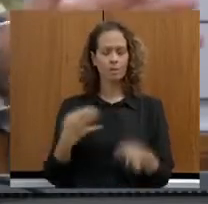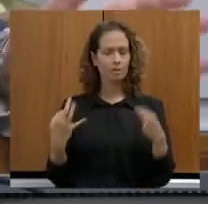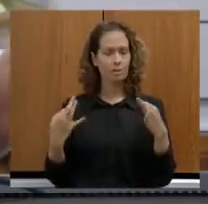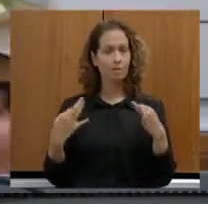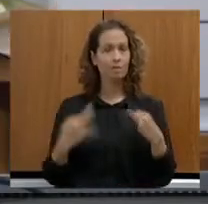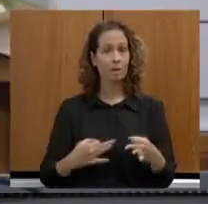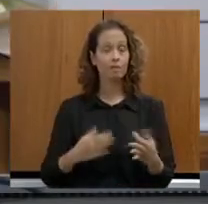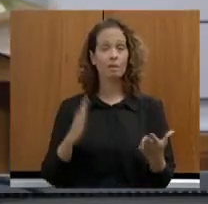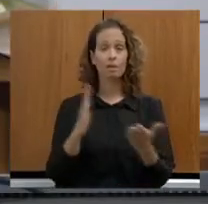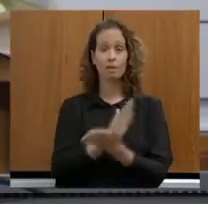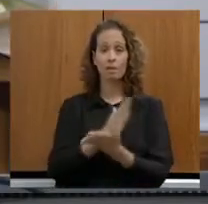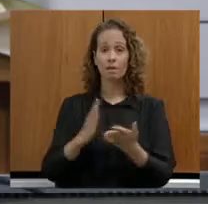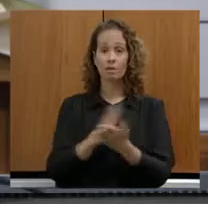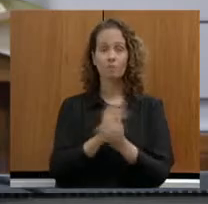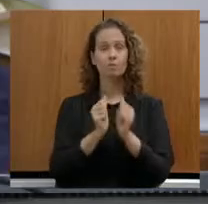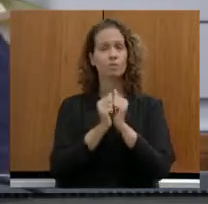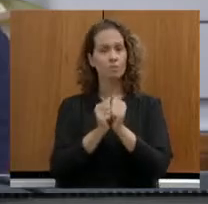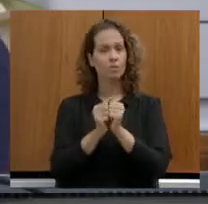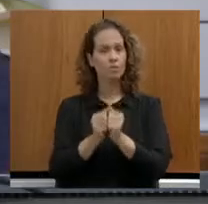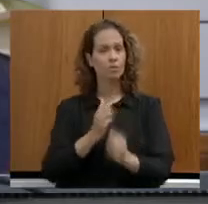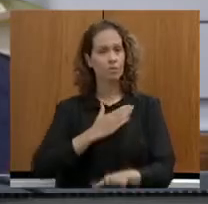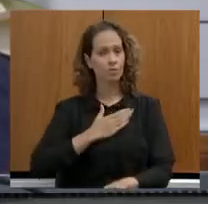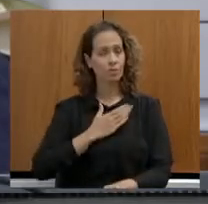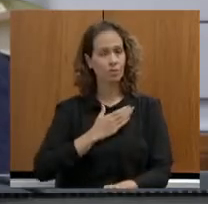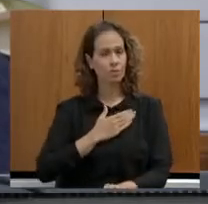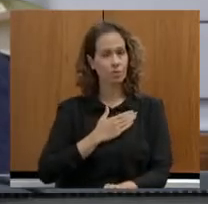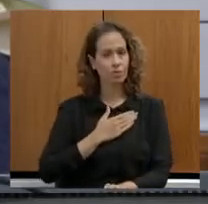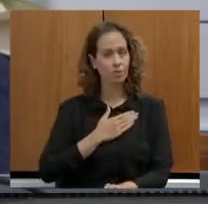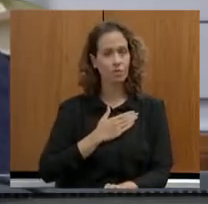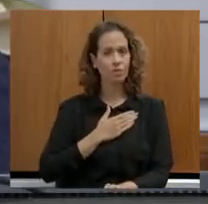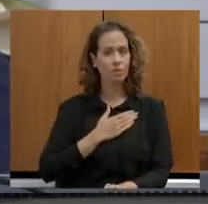acompanhado aqui pelos colegas é